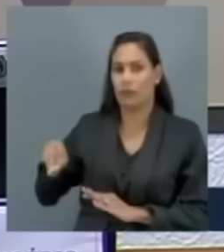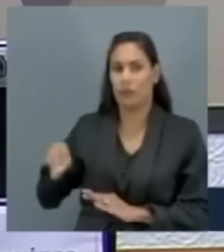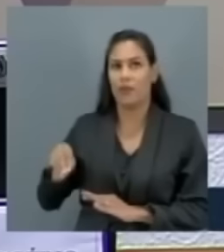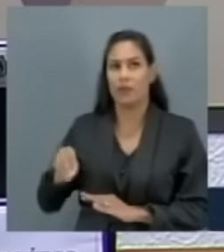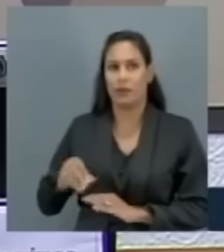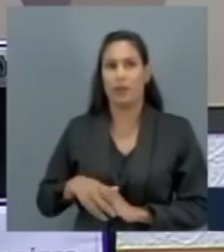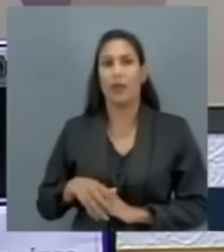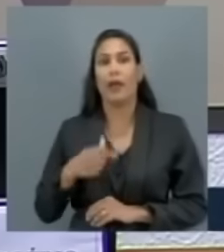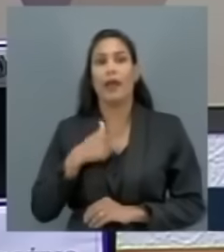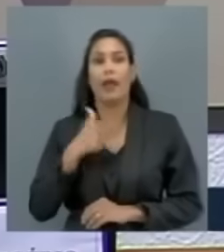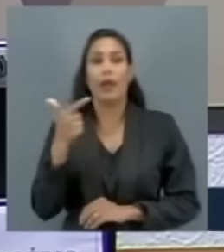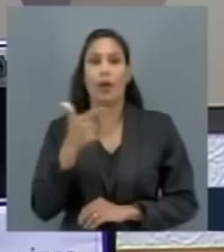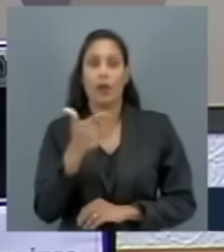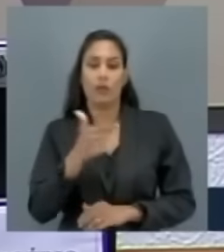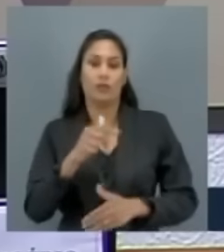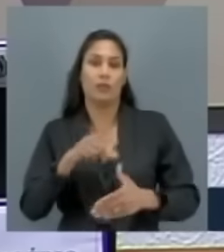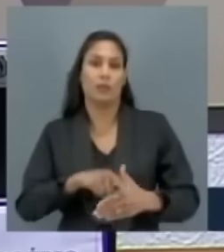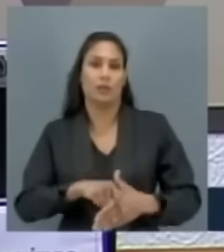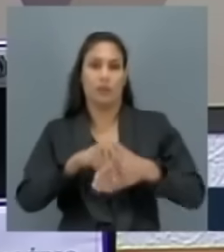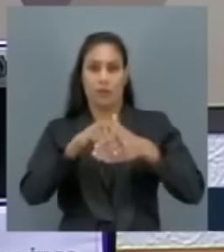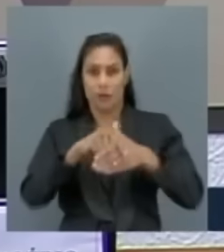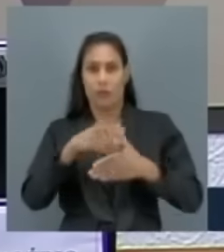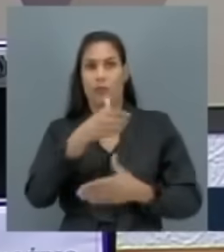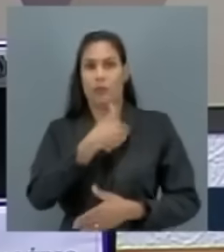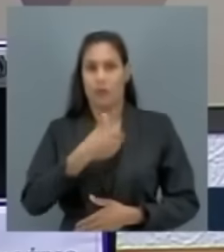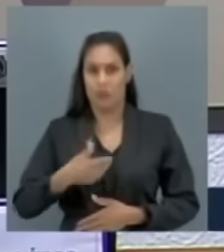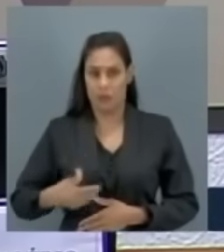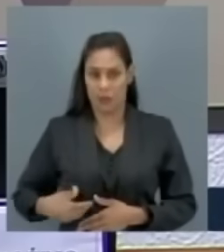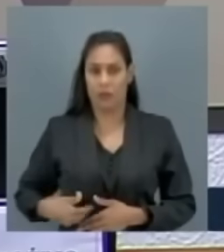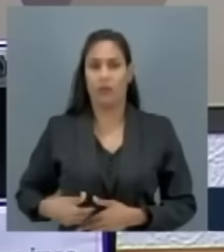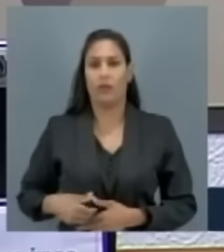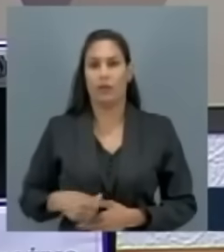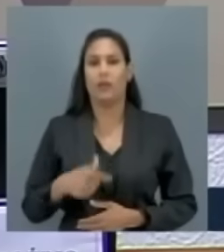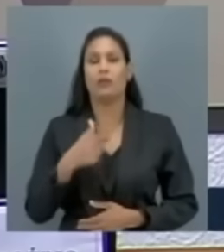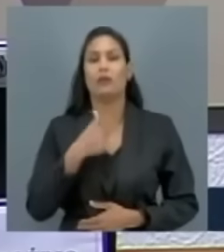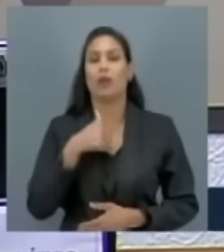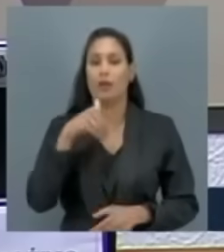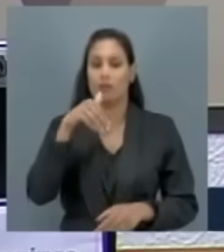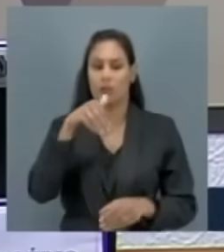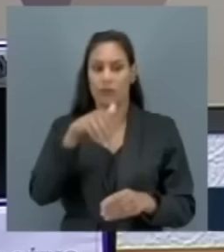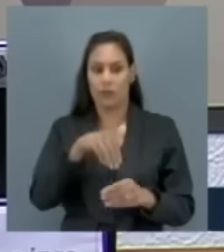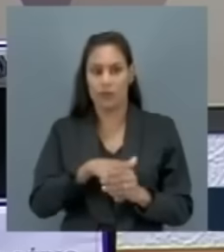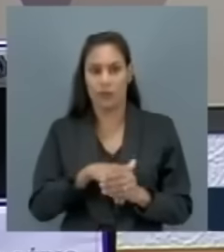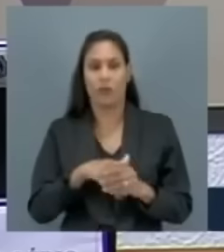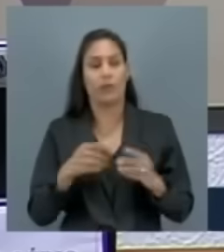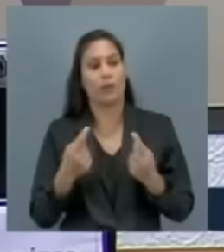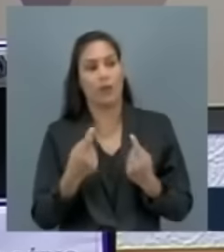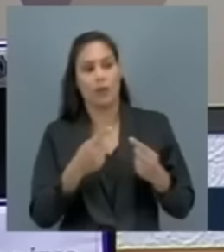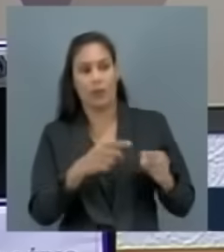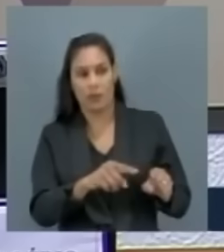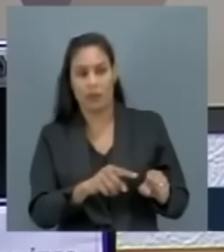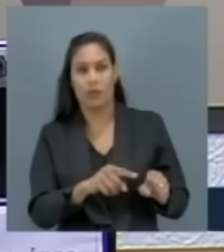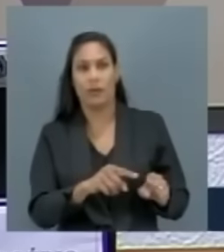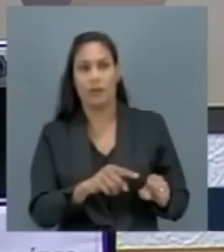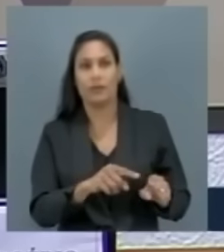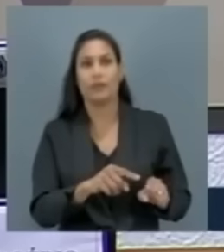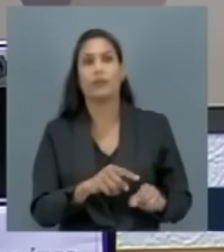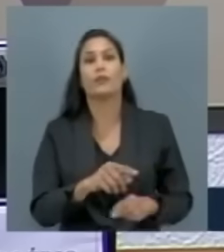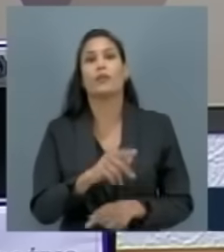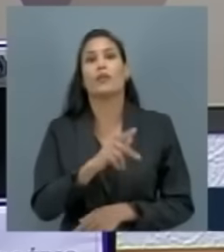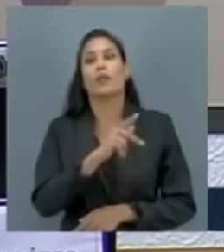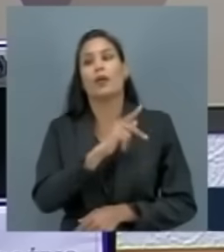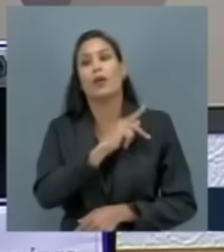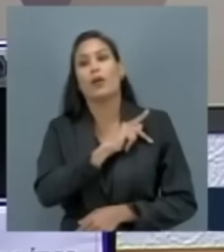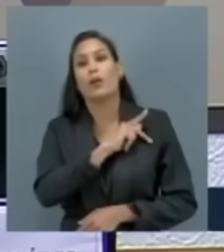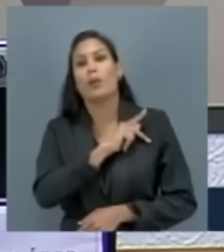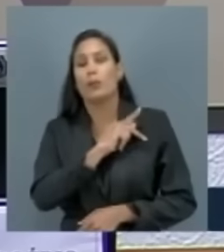do governo, tendo a posição de votar contrariamente, o presidente Lula me deu liberdade nesses